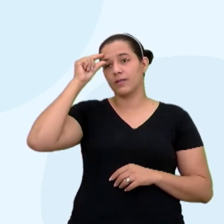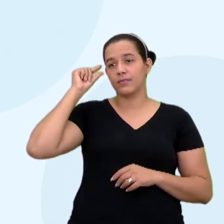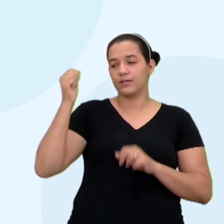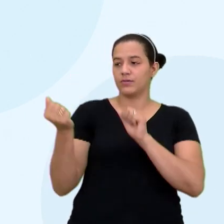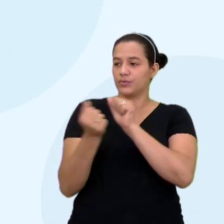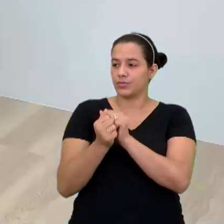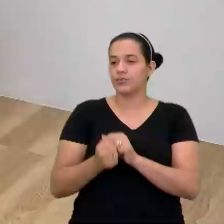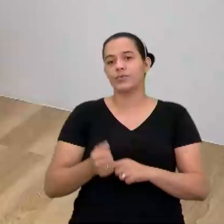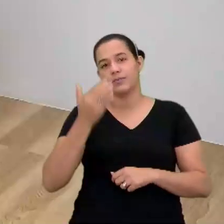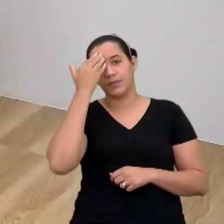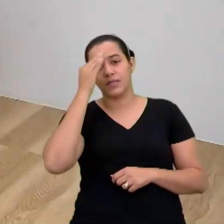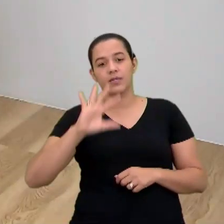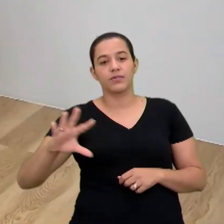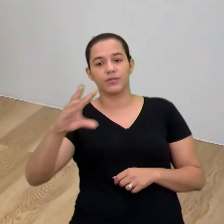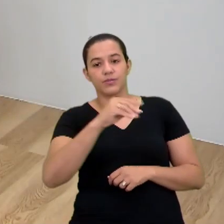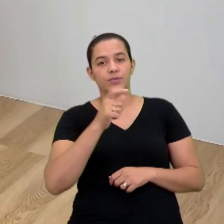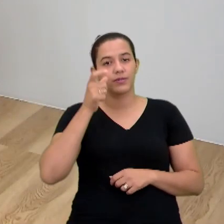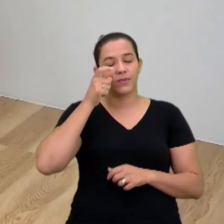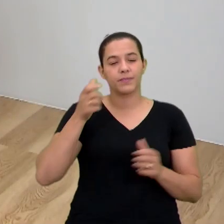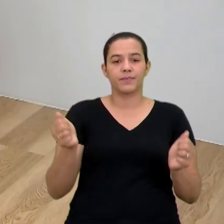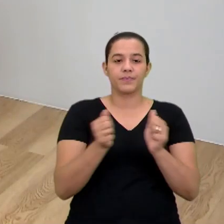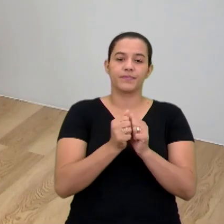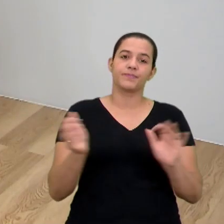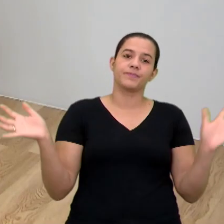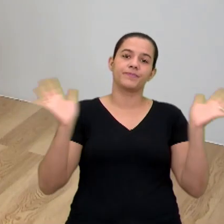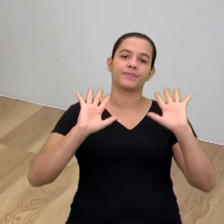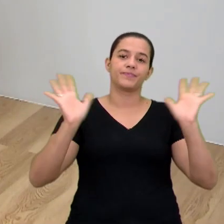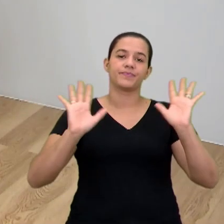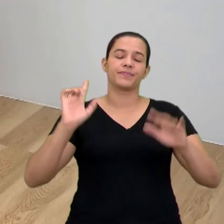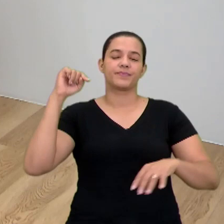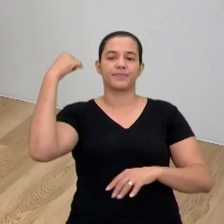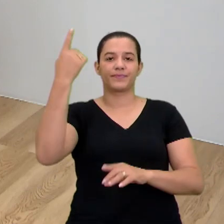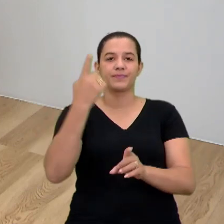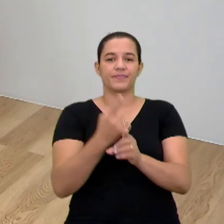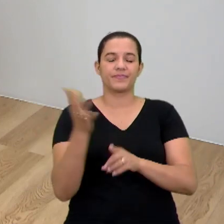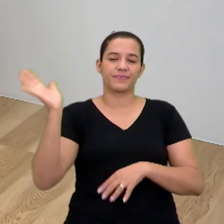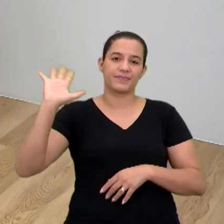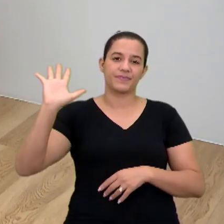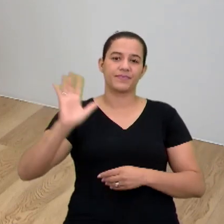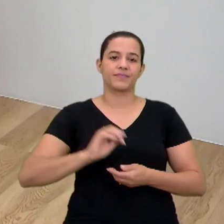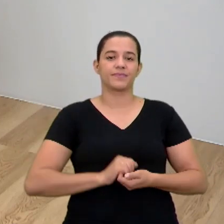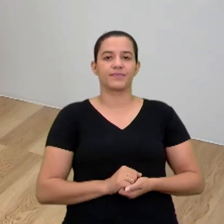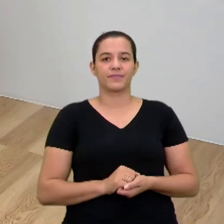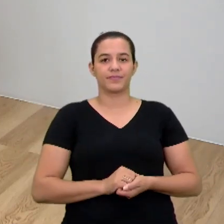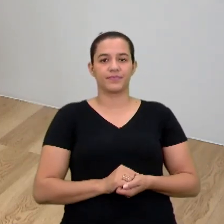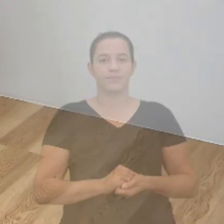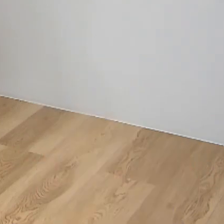aula. Obrigado a todos que estão acompanhando. Um Tchau, grande gente. beijo e até a próxima, gente. Tchau, tchau.